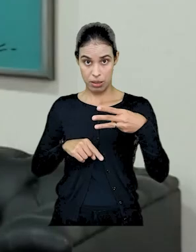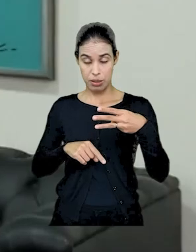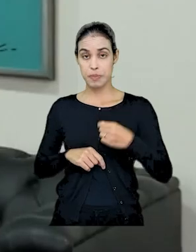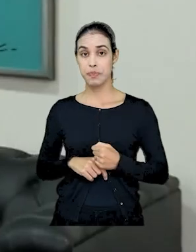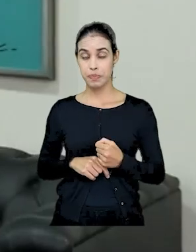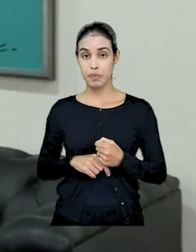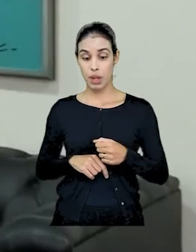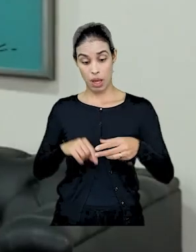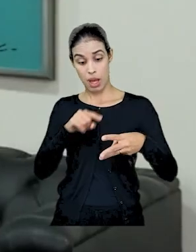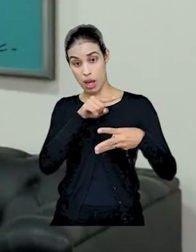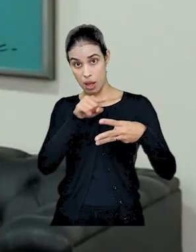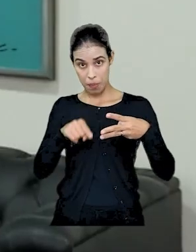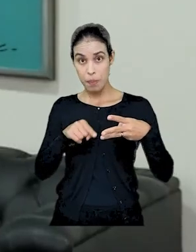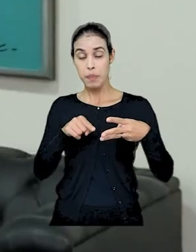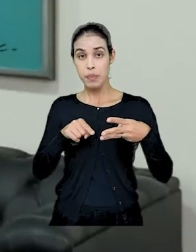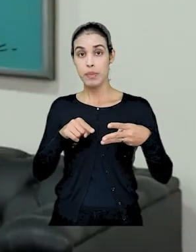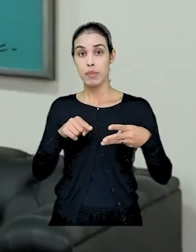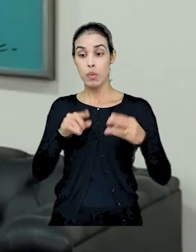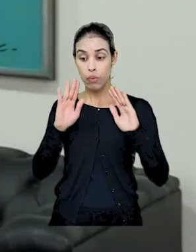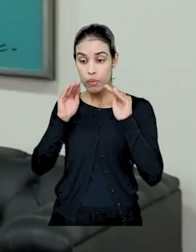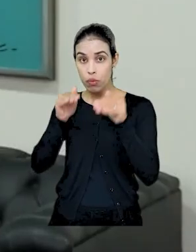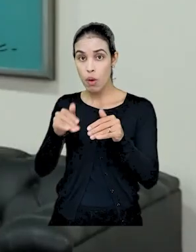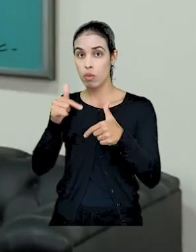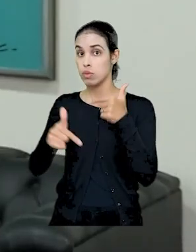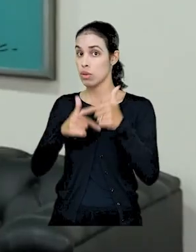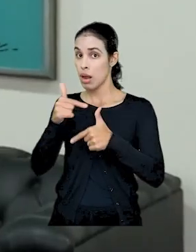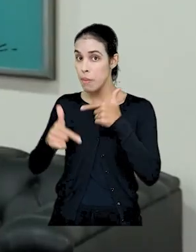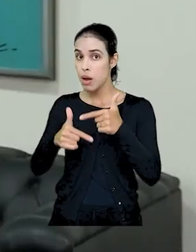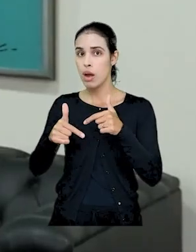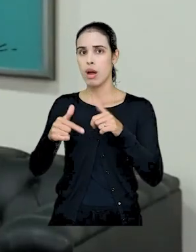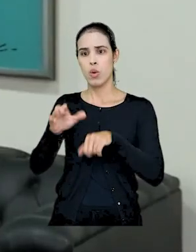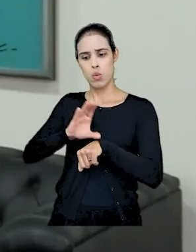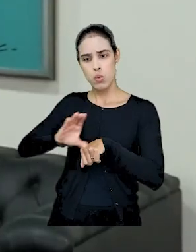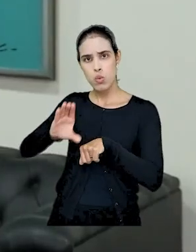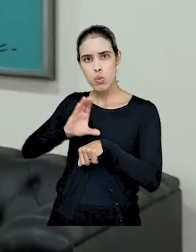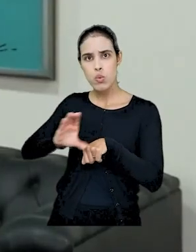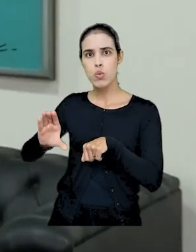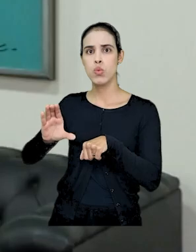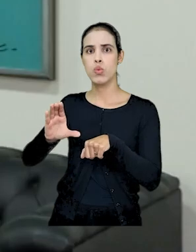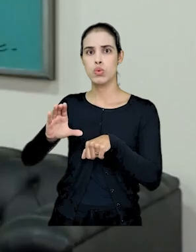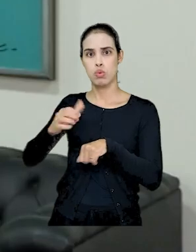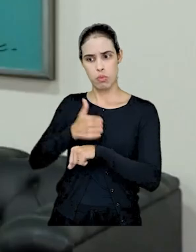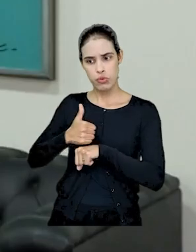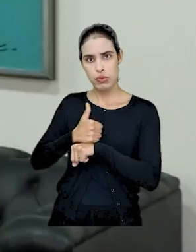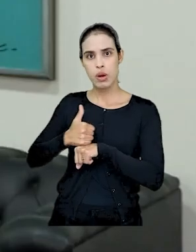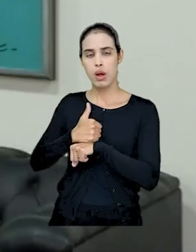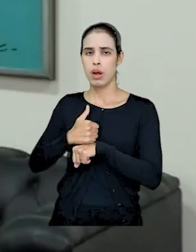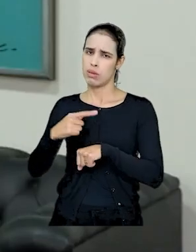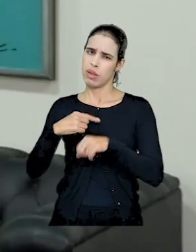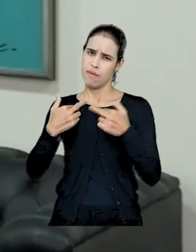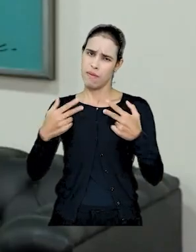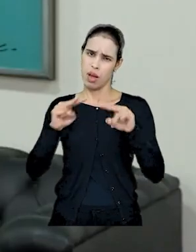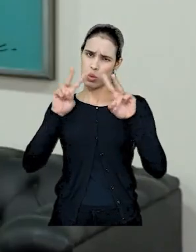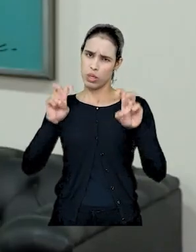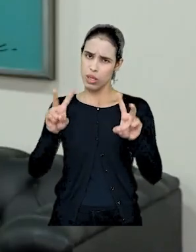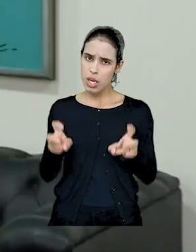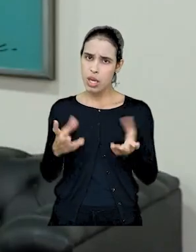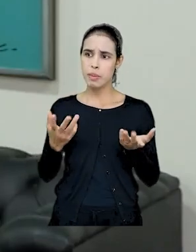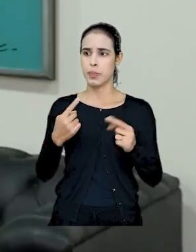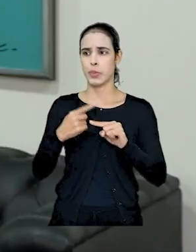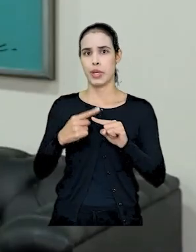uma delas trata da questão do trabalho da qualificação profissional tem vários temas polêmicos quanto a